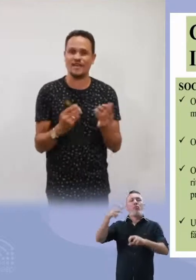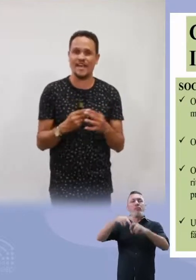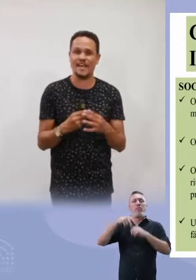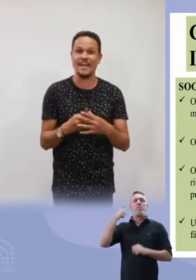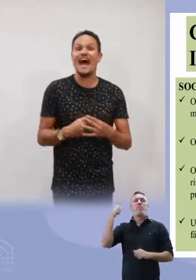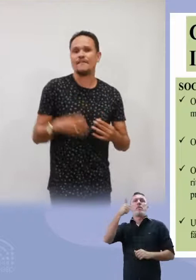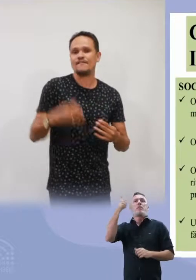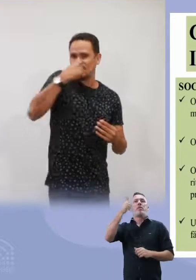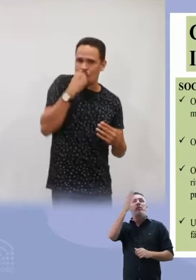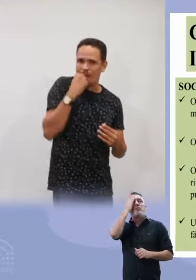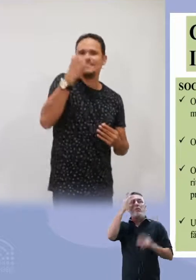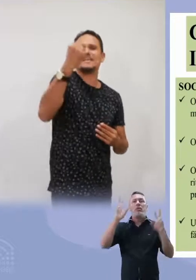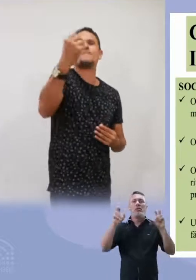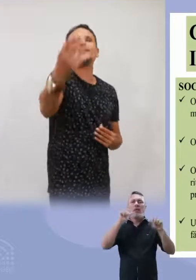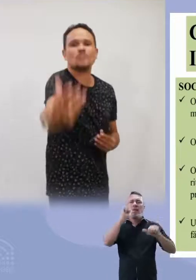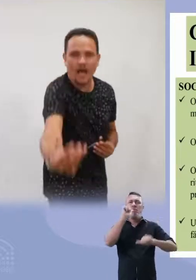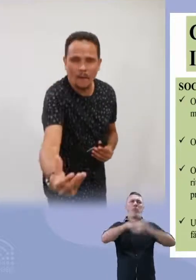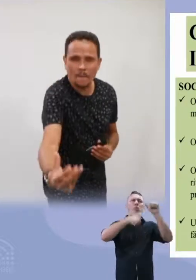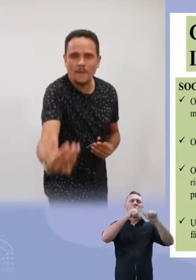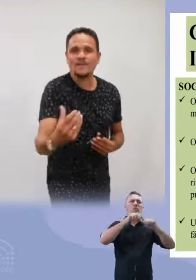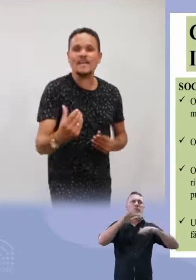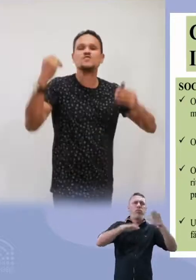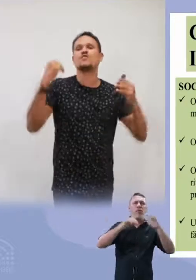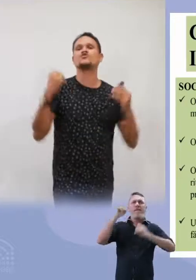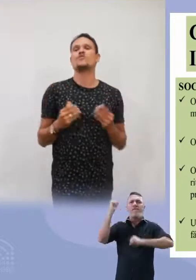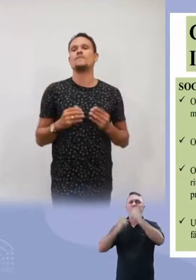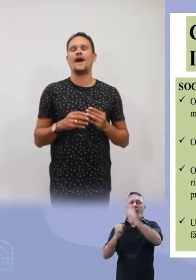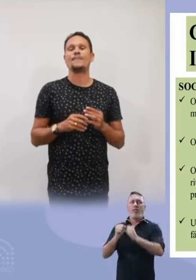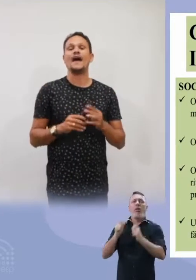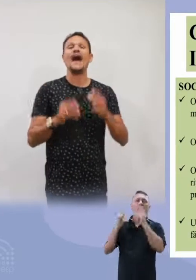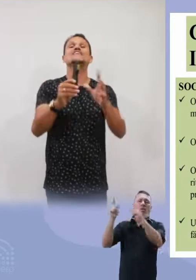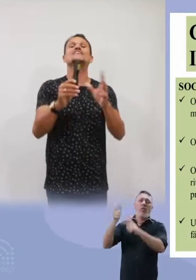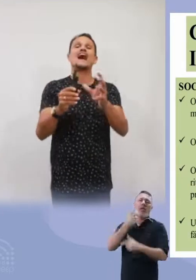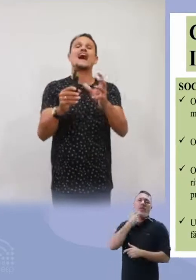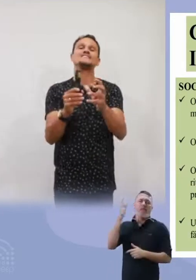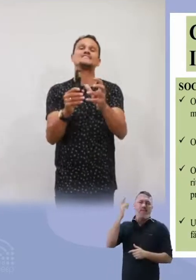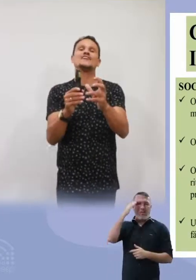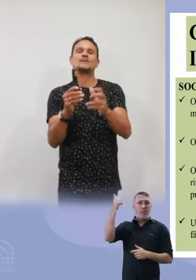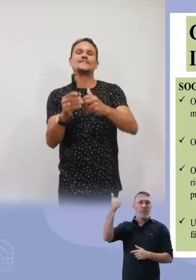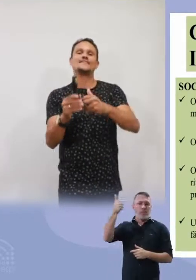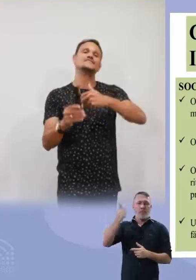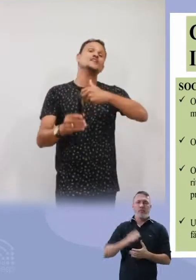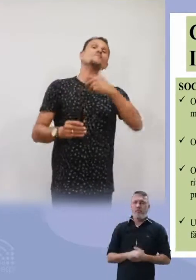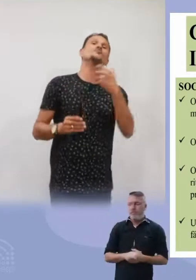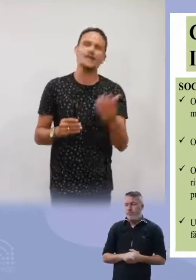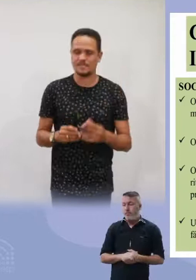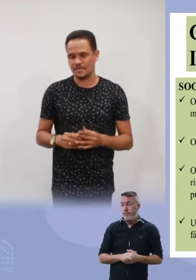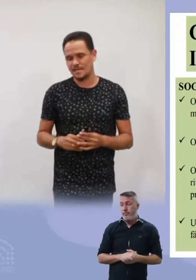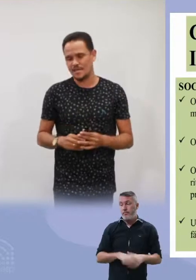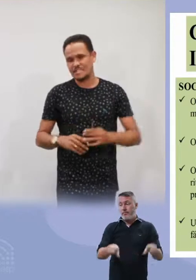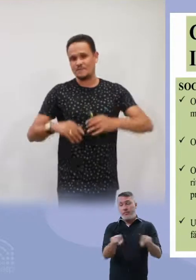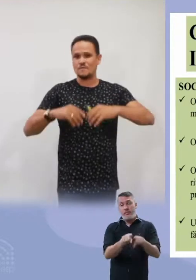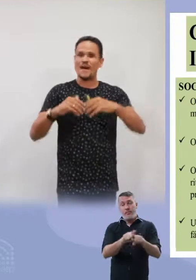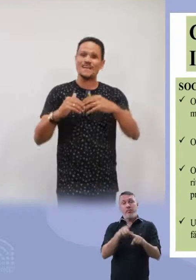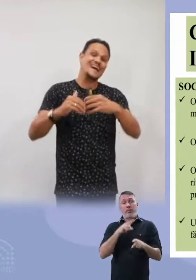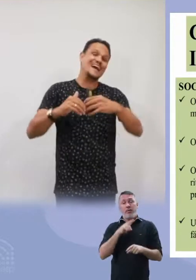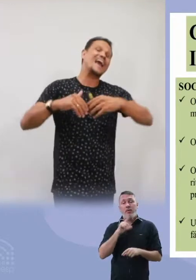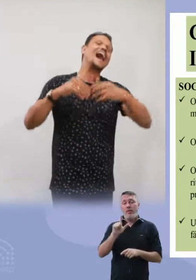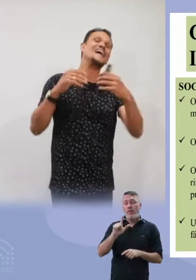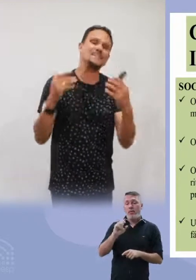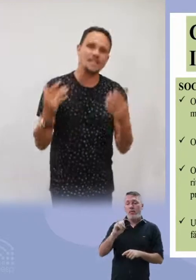no meu Enem? A visão agora é exame nacional. O que eles podem te cobrar? As chamadas mudanças, as